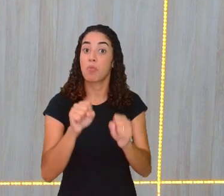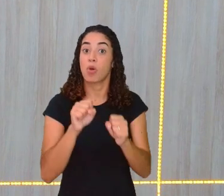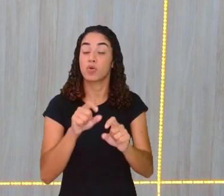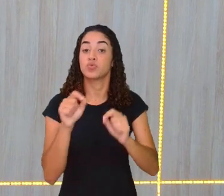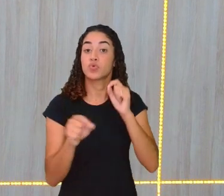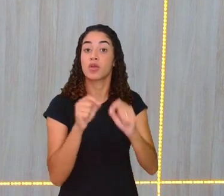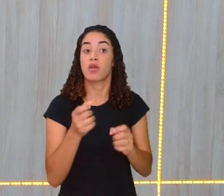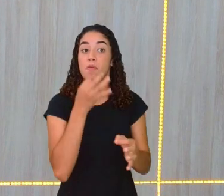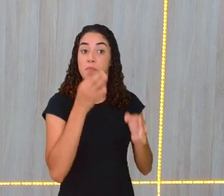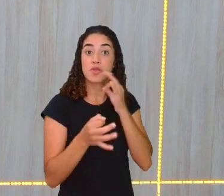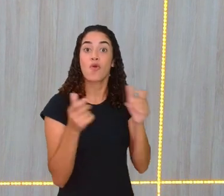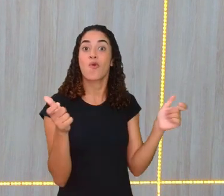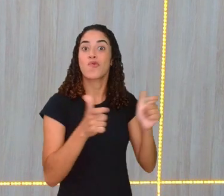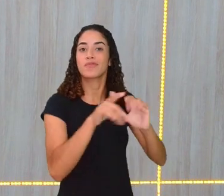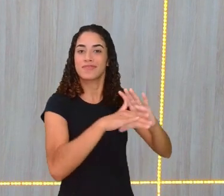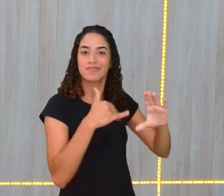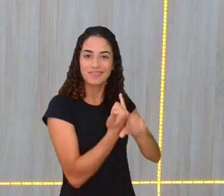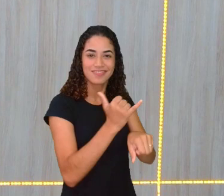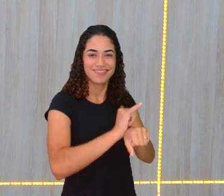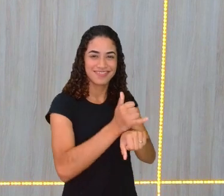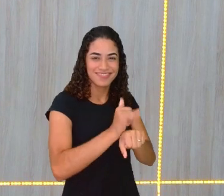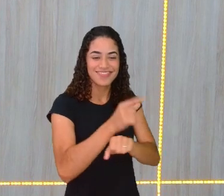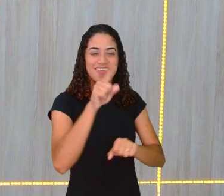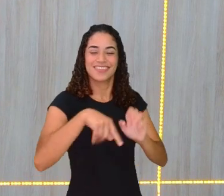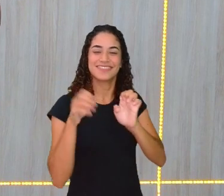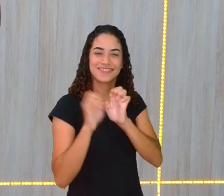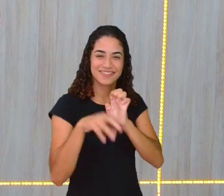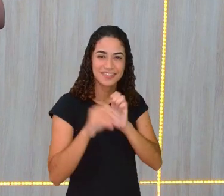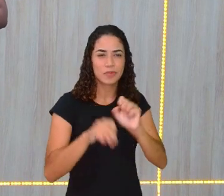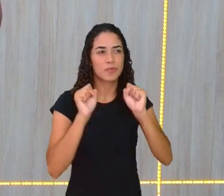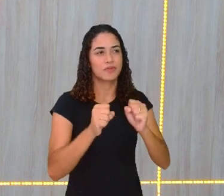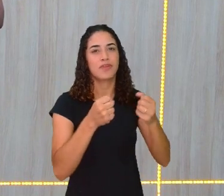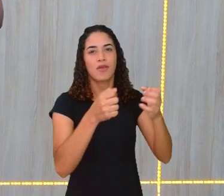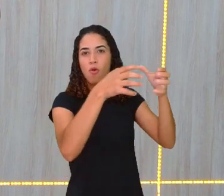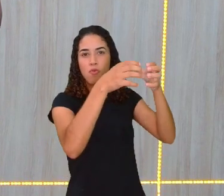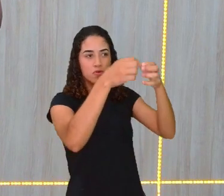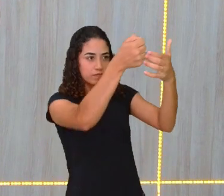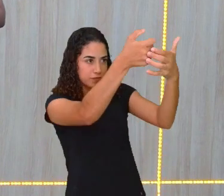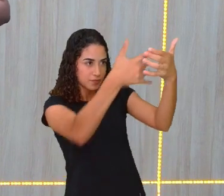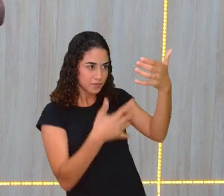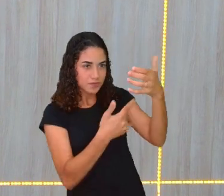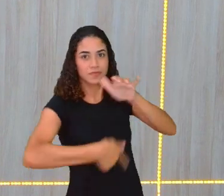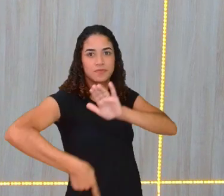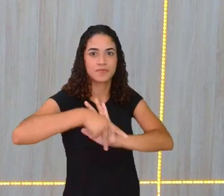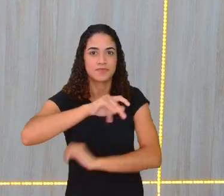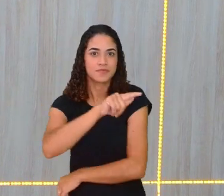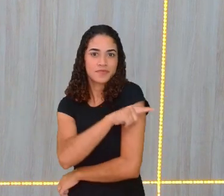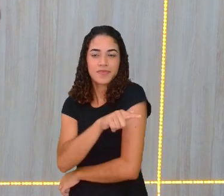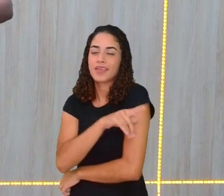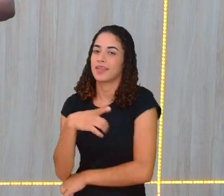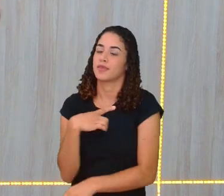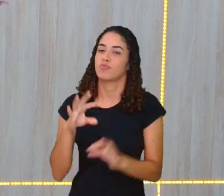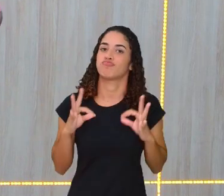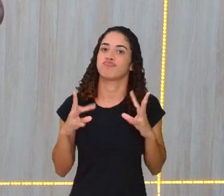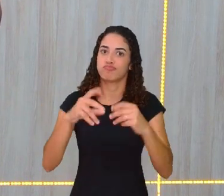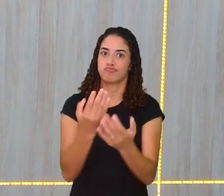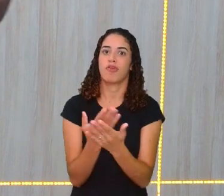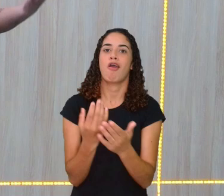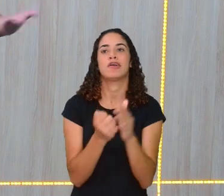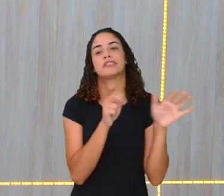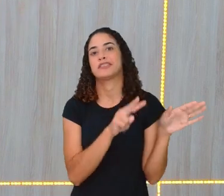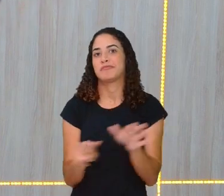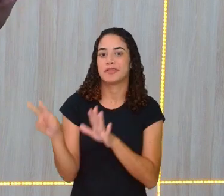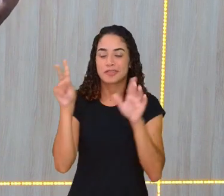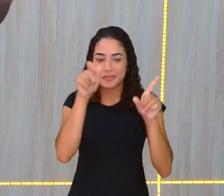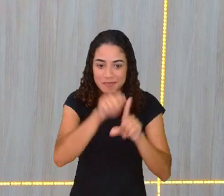no nosso canal do YouTube Educa Recife, vai lá na sua playlist do sétimo ano, tem todas as aulas da semana, do